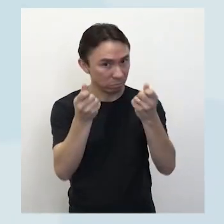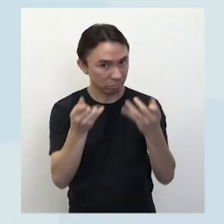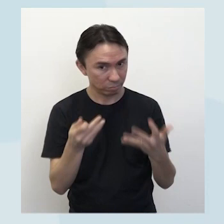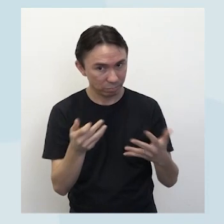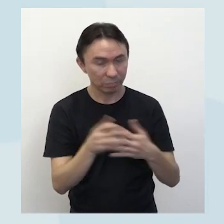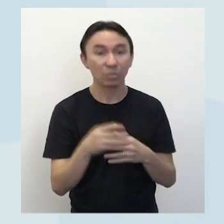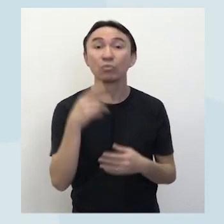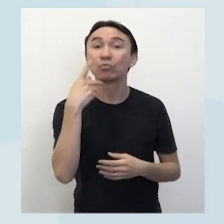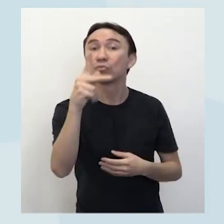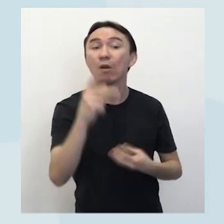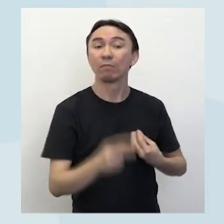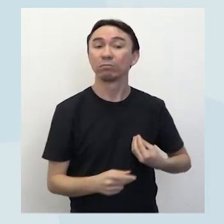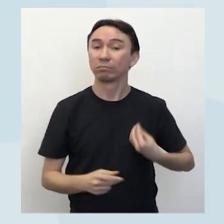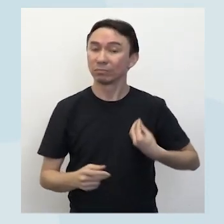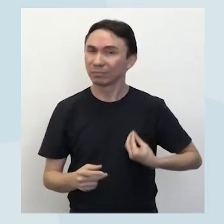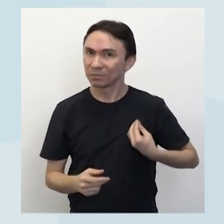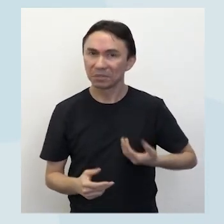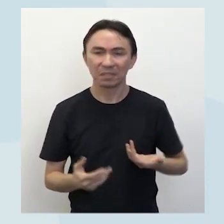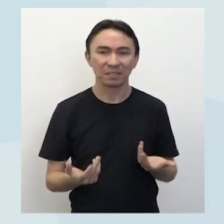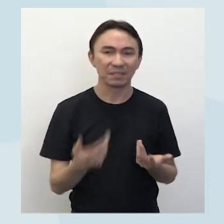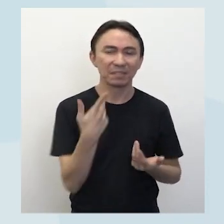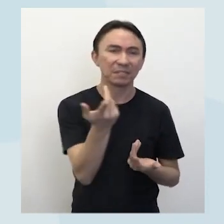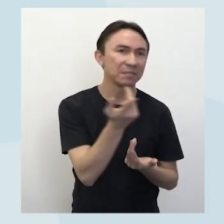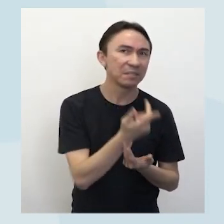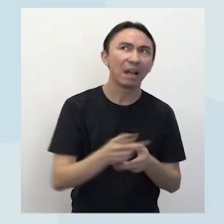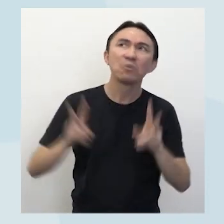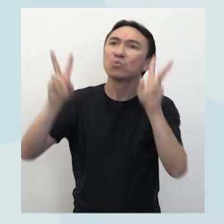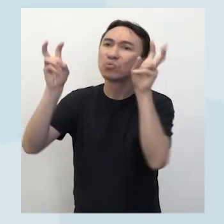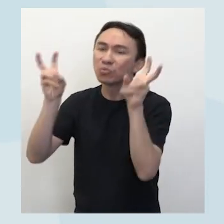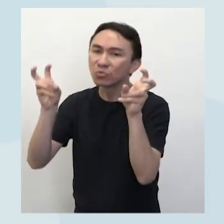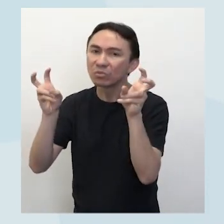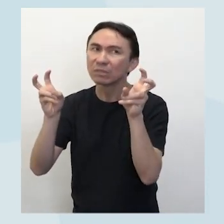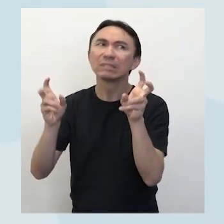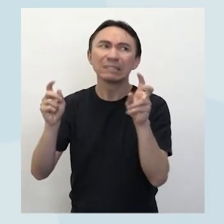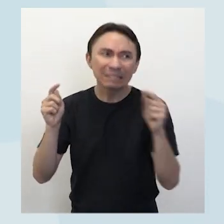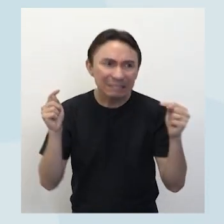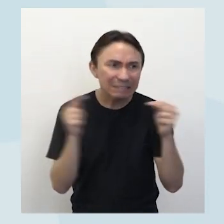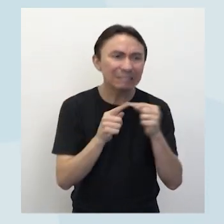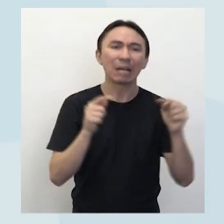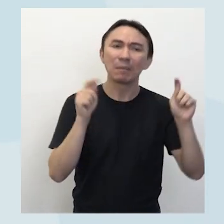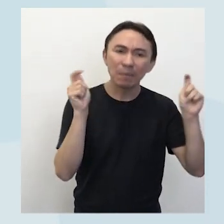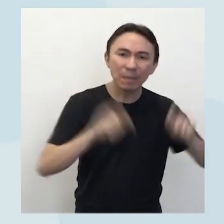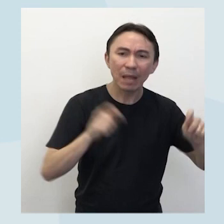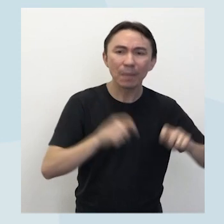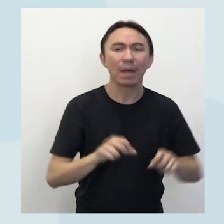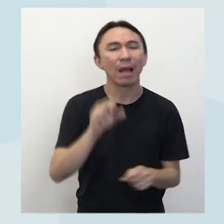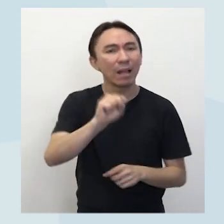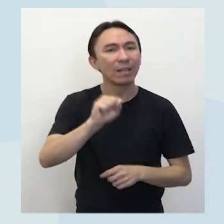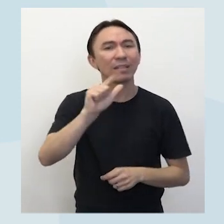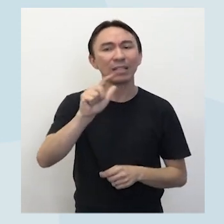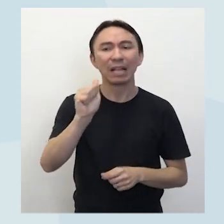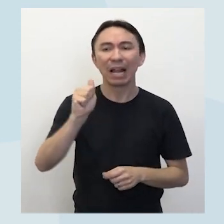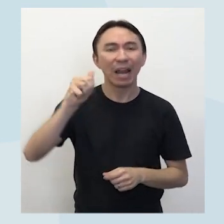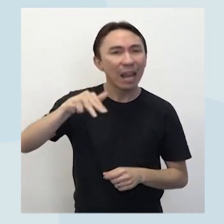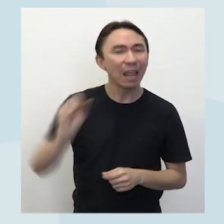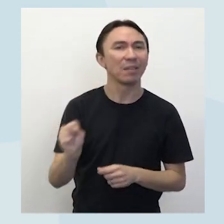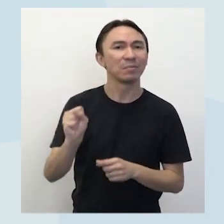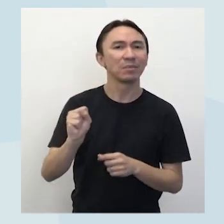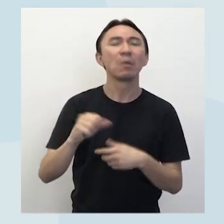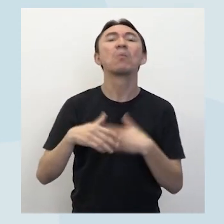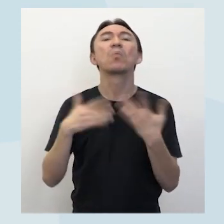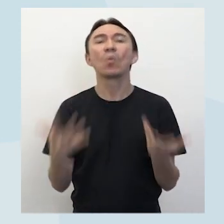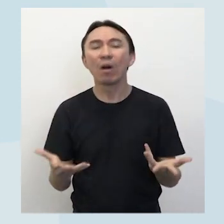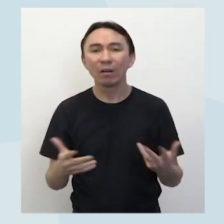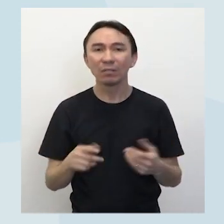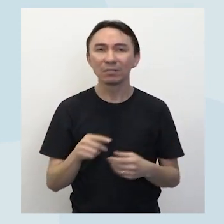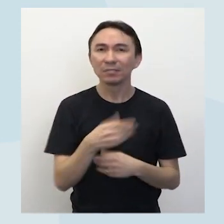realidade, quais assuntos o inspirariam a escrever slams ou a produzir slams, mesmo que não fossem escritos, a